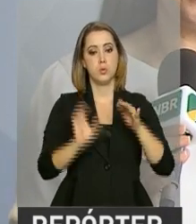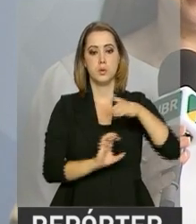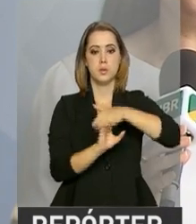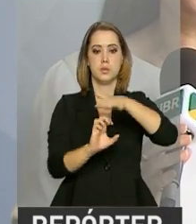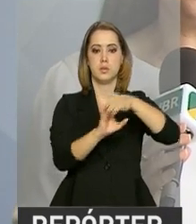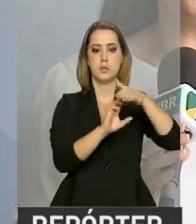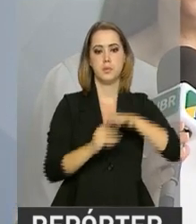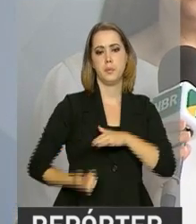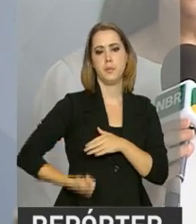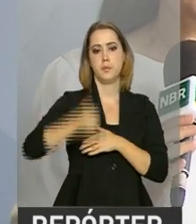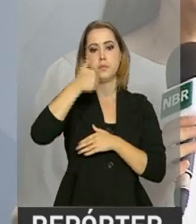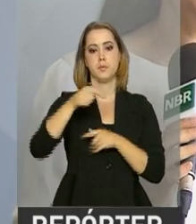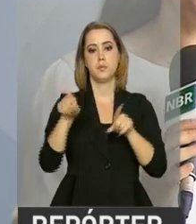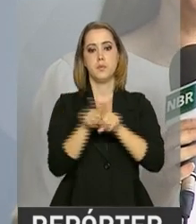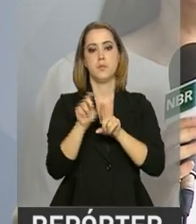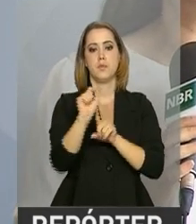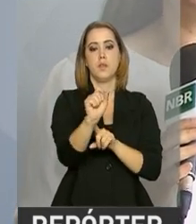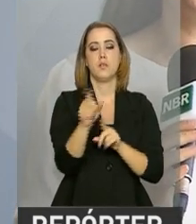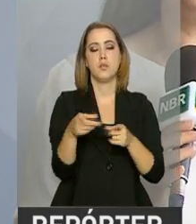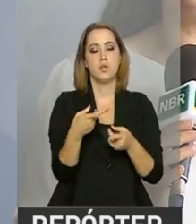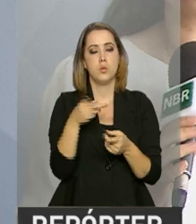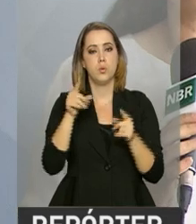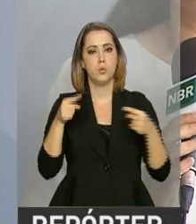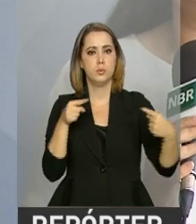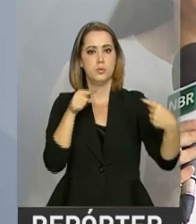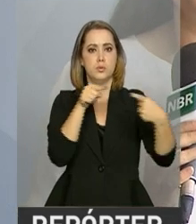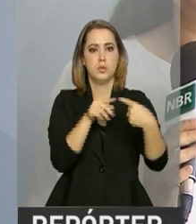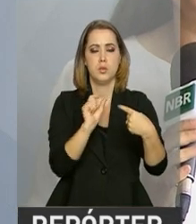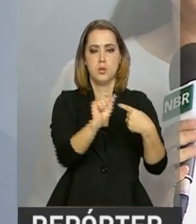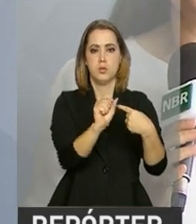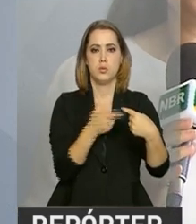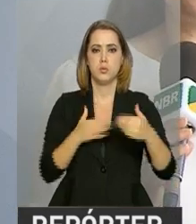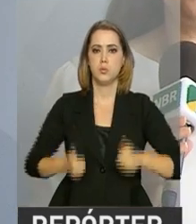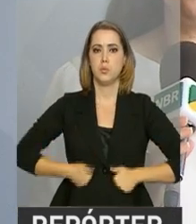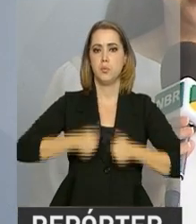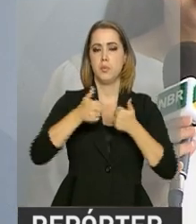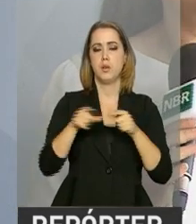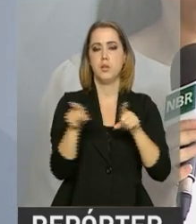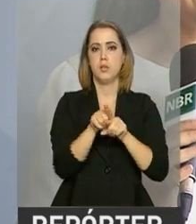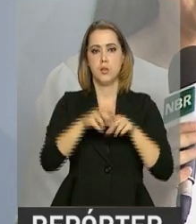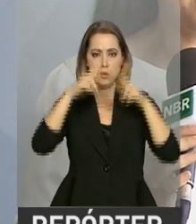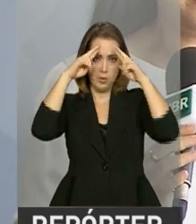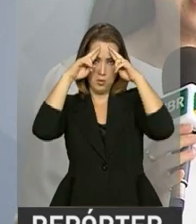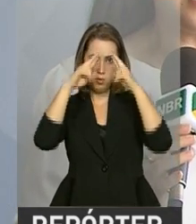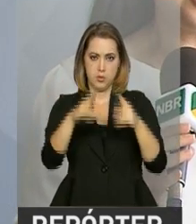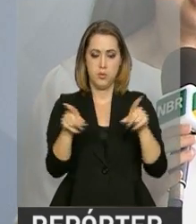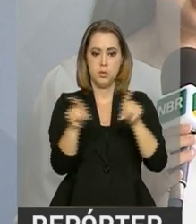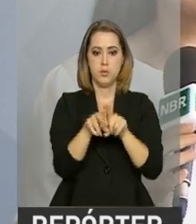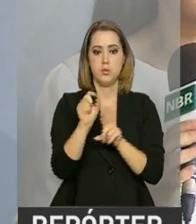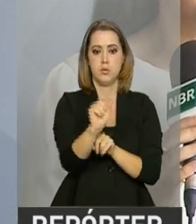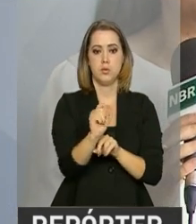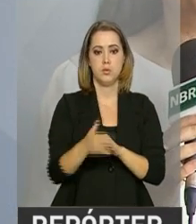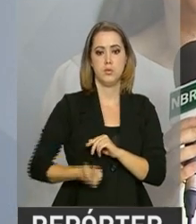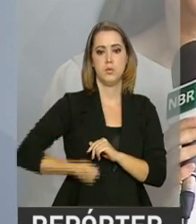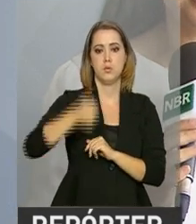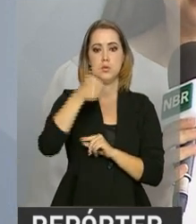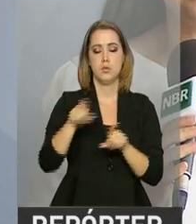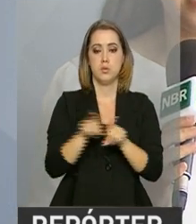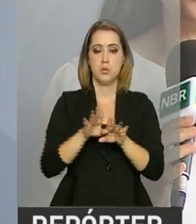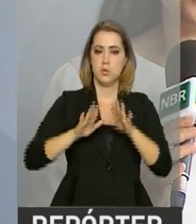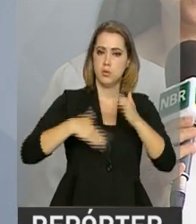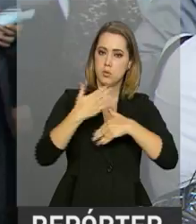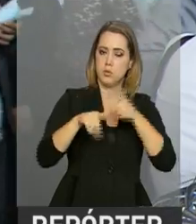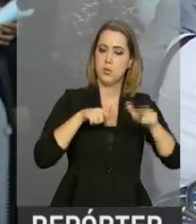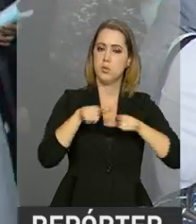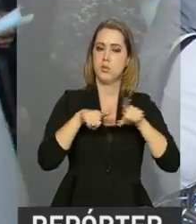do governo federal no setor que também tem como objetivo fortalecer a cultura do respeito e incentivar práticas que transformem a